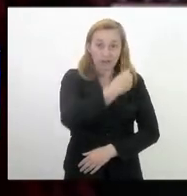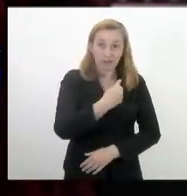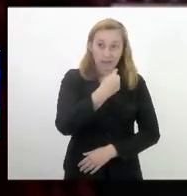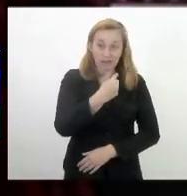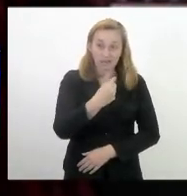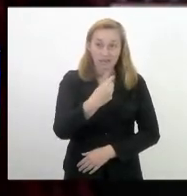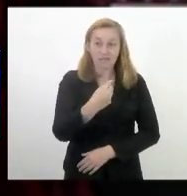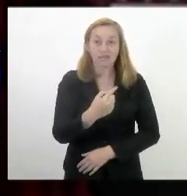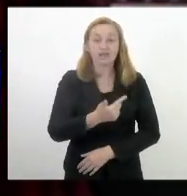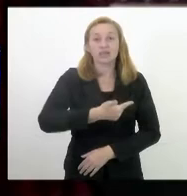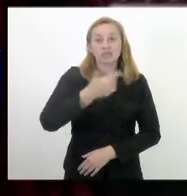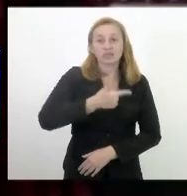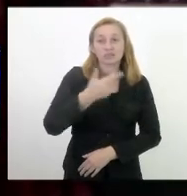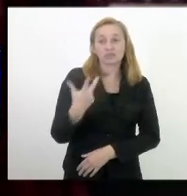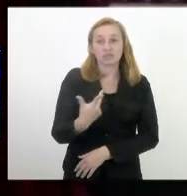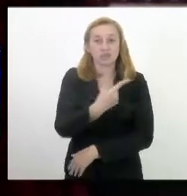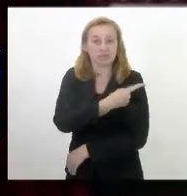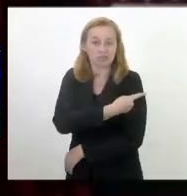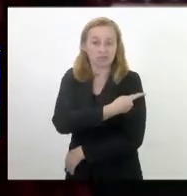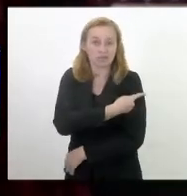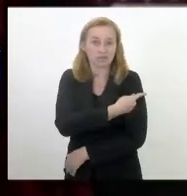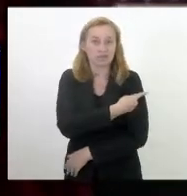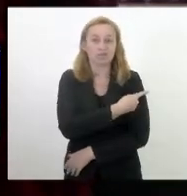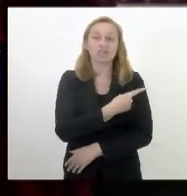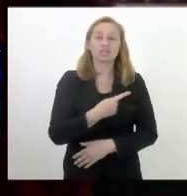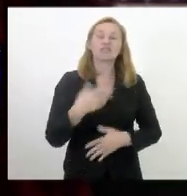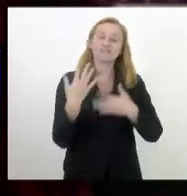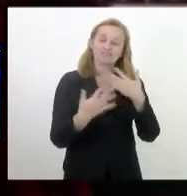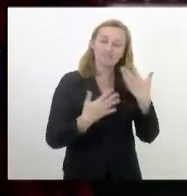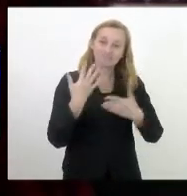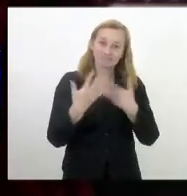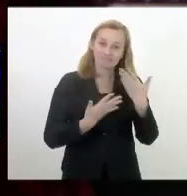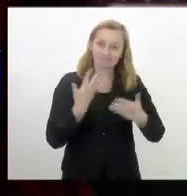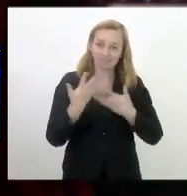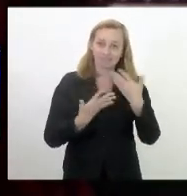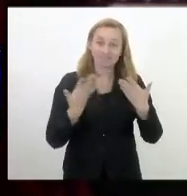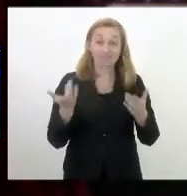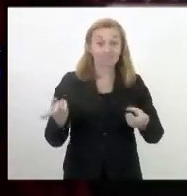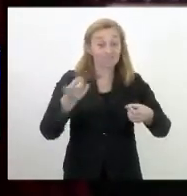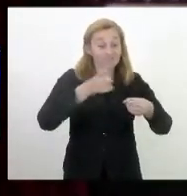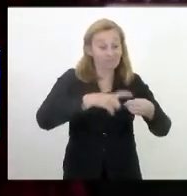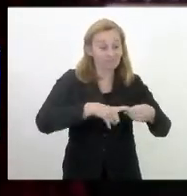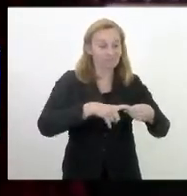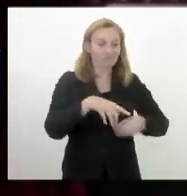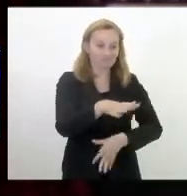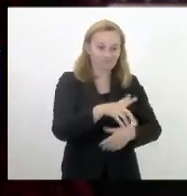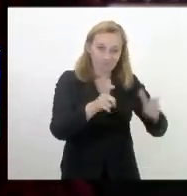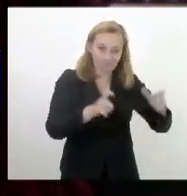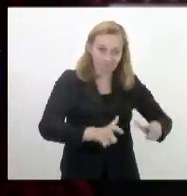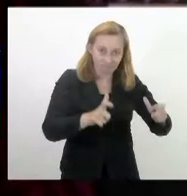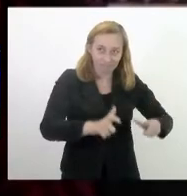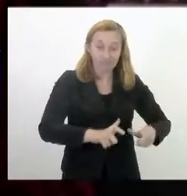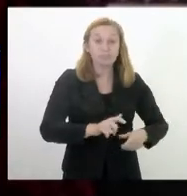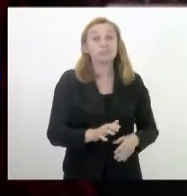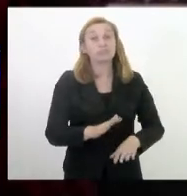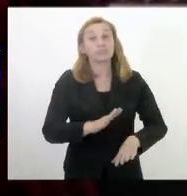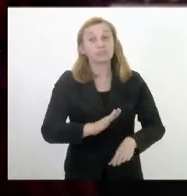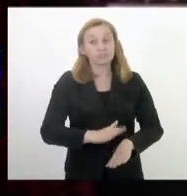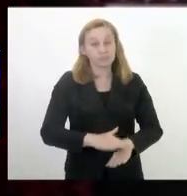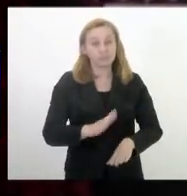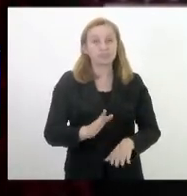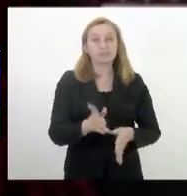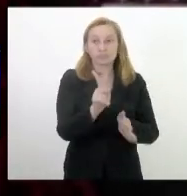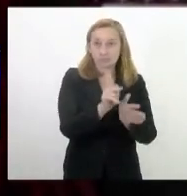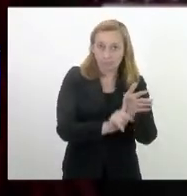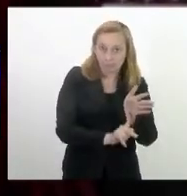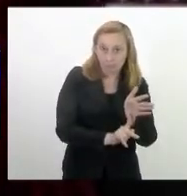da vacina e ansiando por estar integralmente de volta nesse espaço. Mas o presente